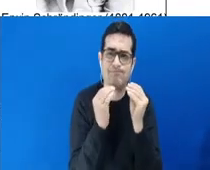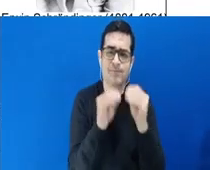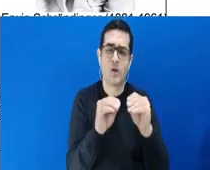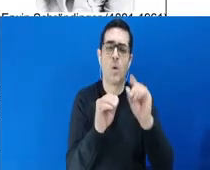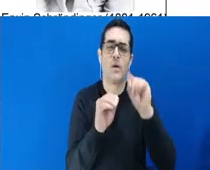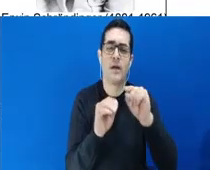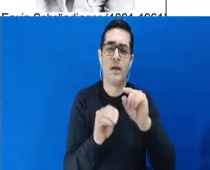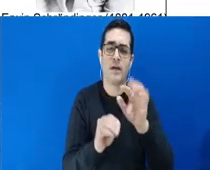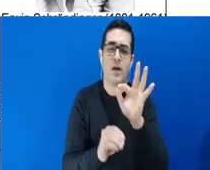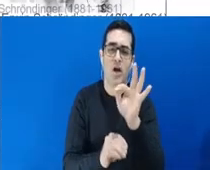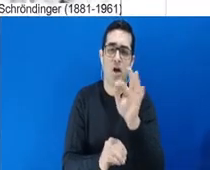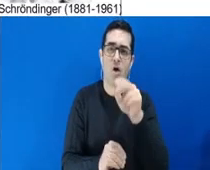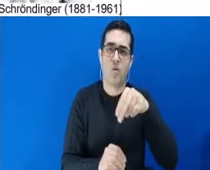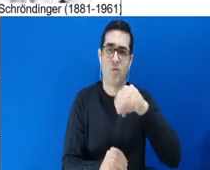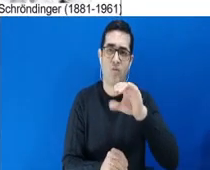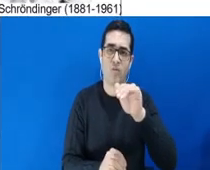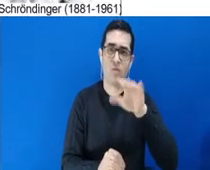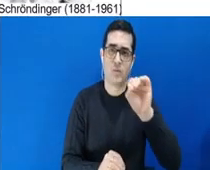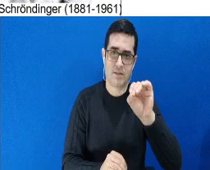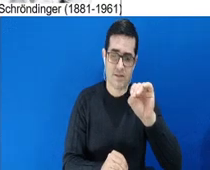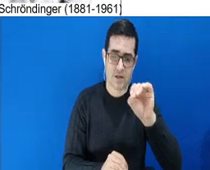seria a forma mais